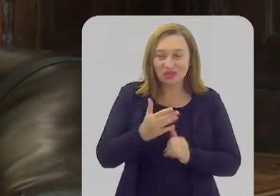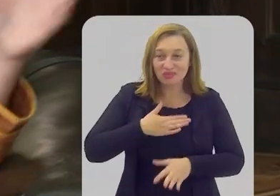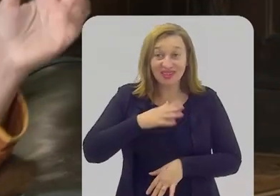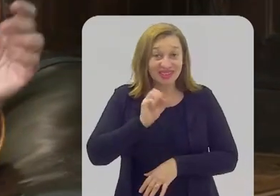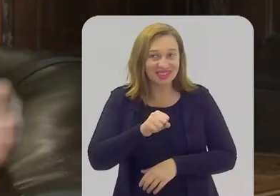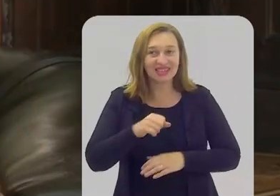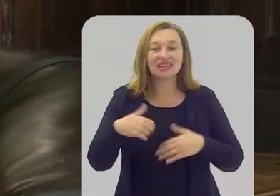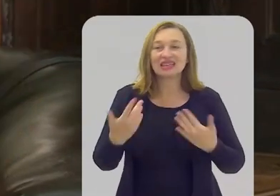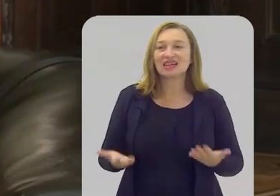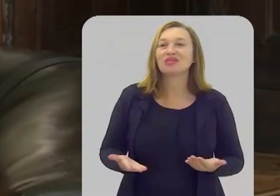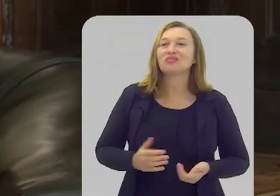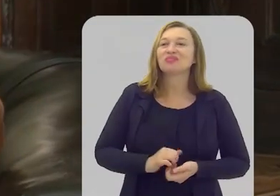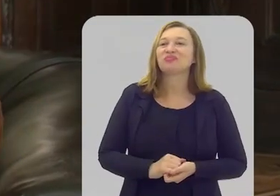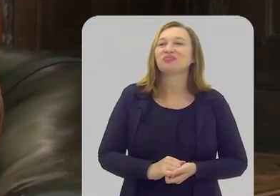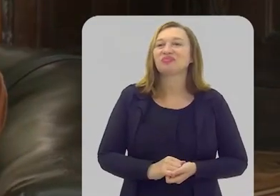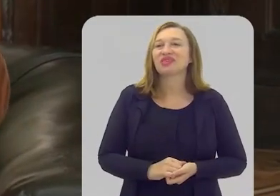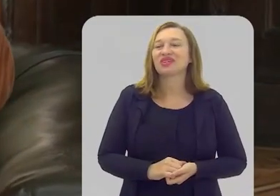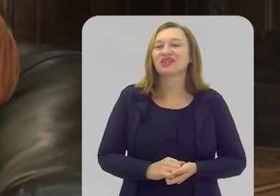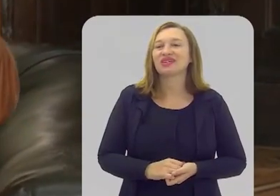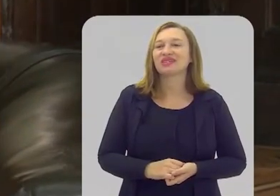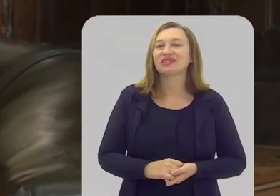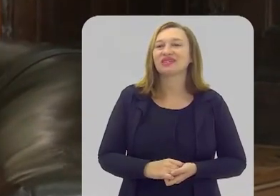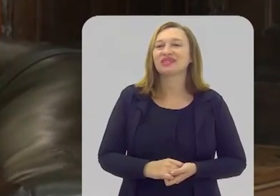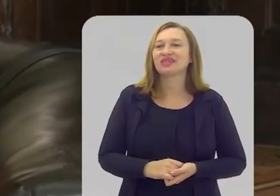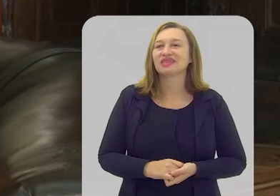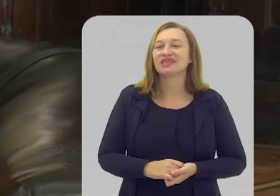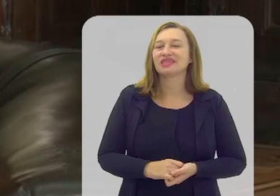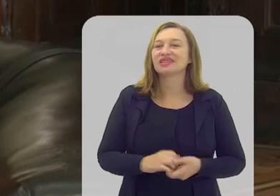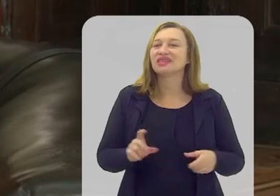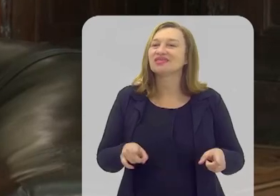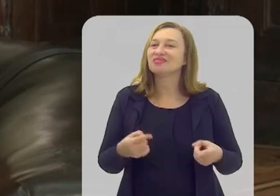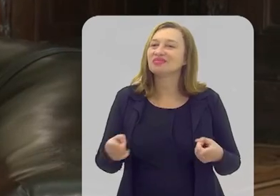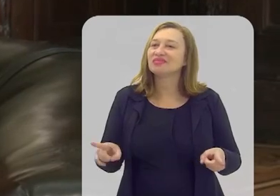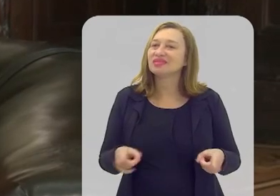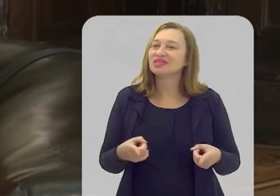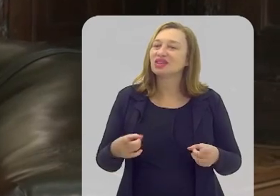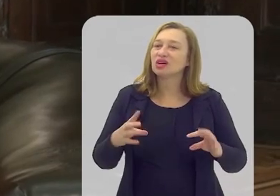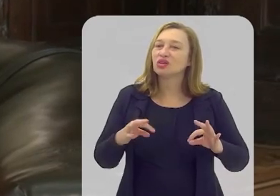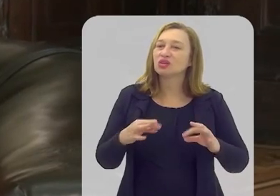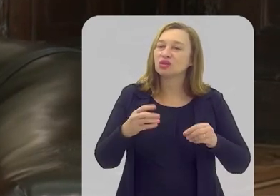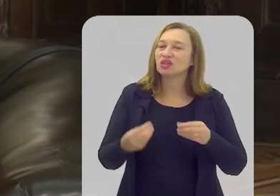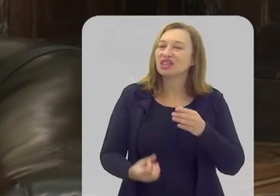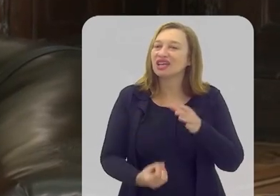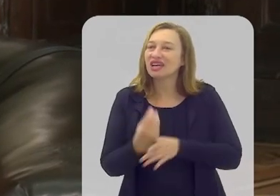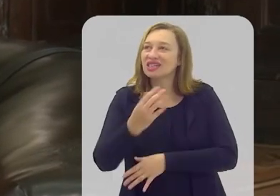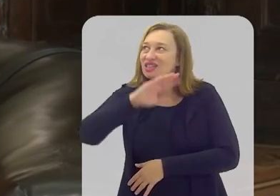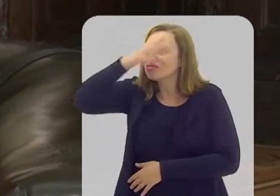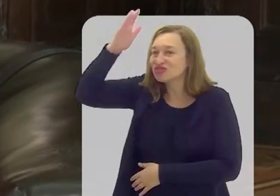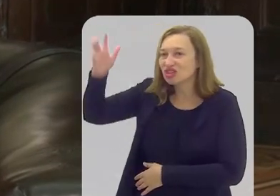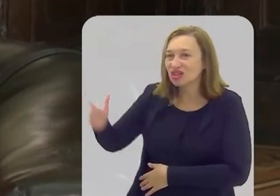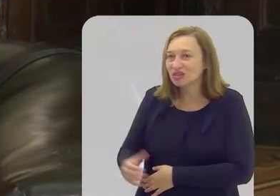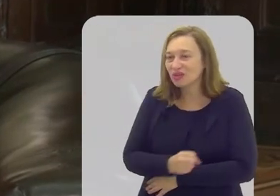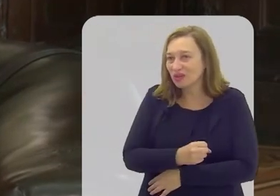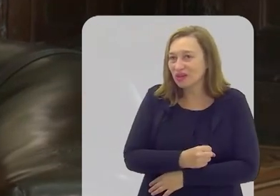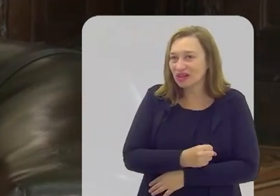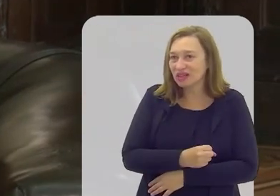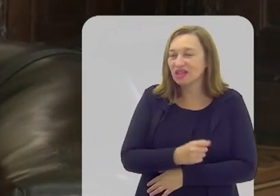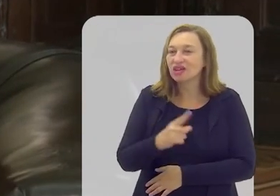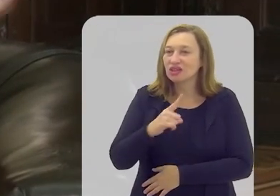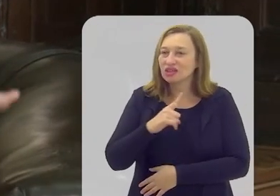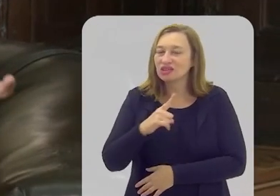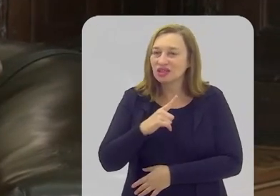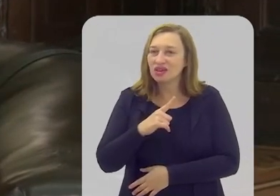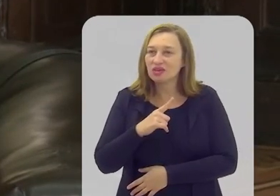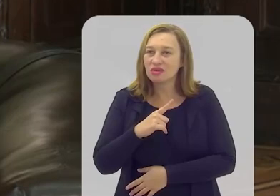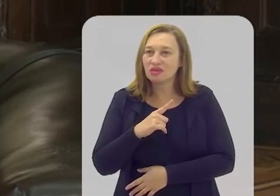Deus trabalha assim comigo. E eu estava com uma música que eu ia trazer, que era Toda a Criação Te Adora, que ela